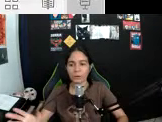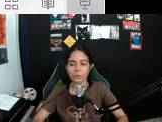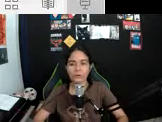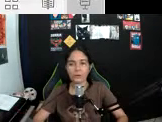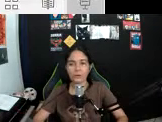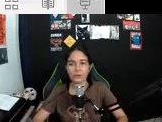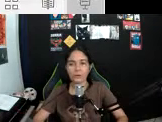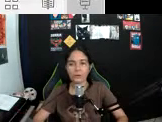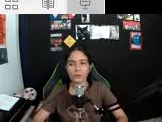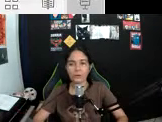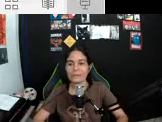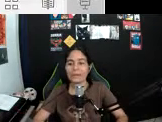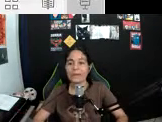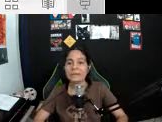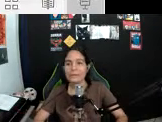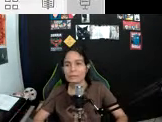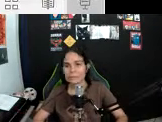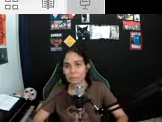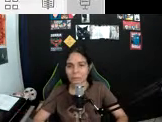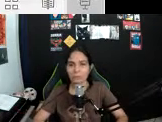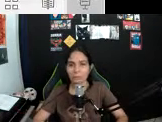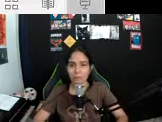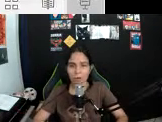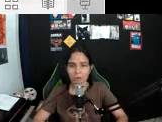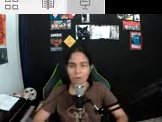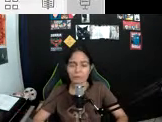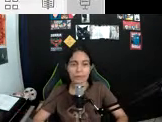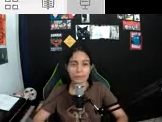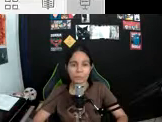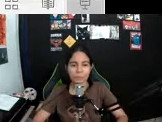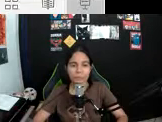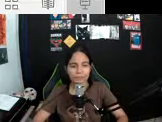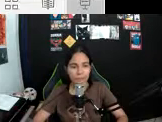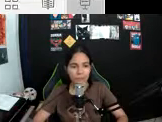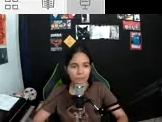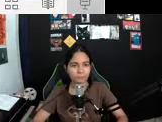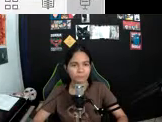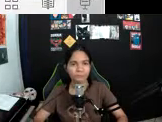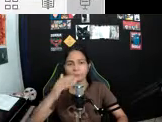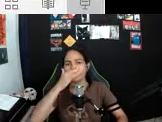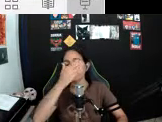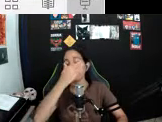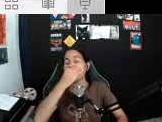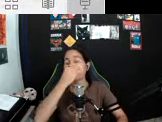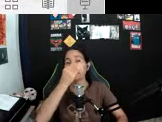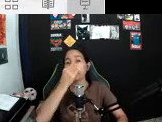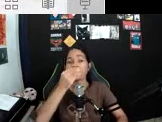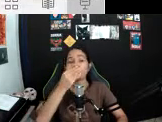né, alguma forma que você antecipe ali a morte, né, do paciente.